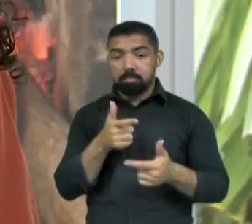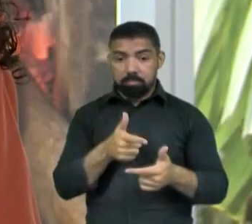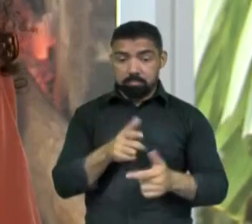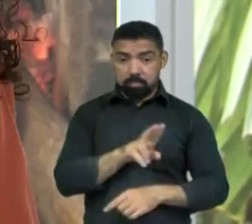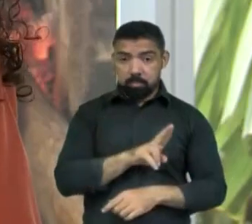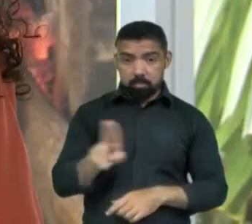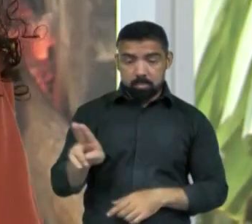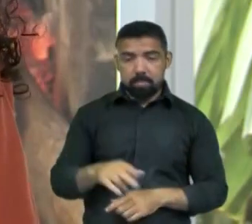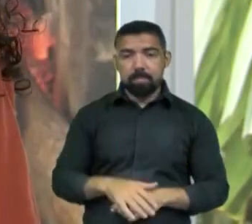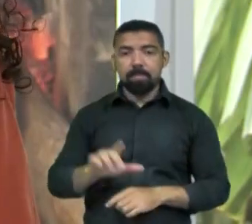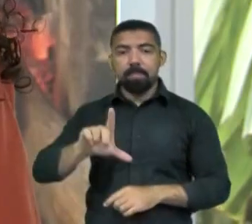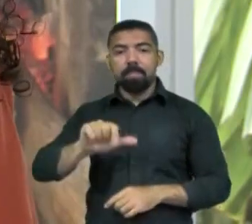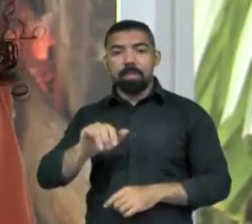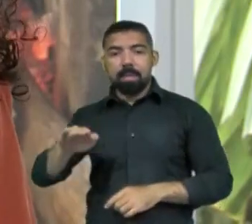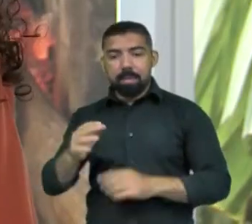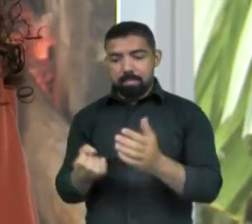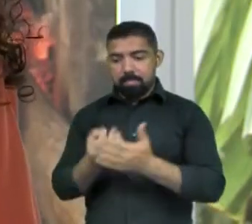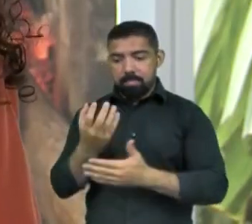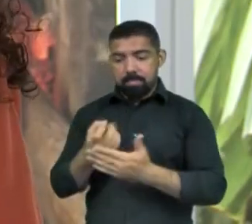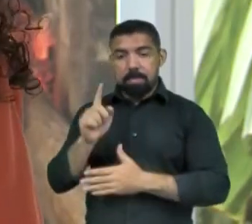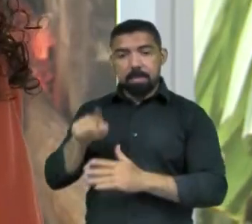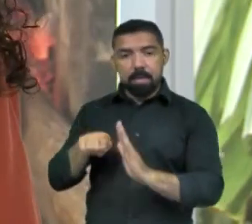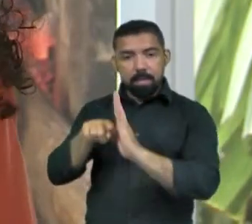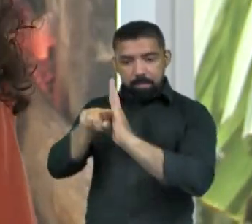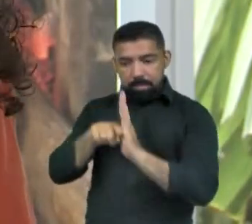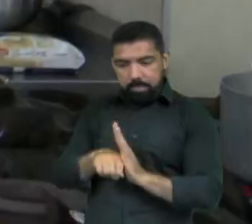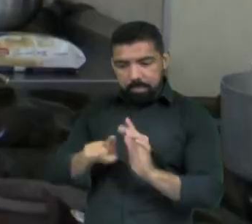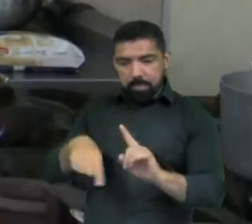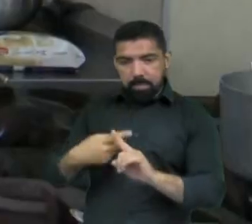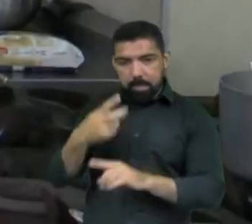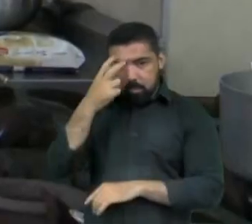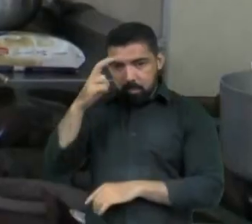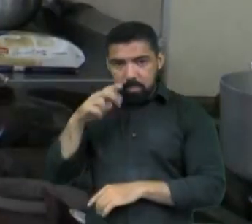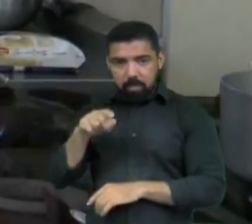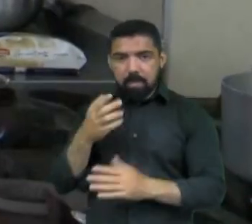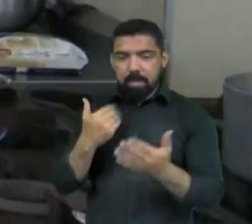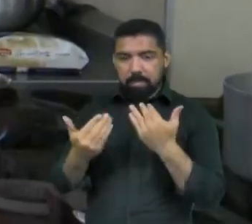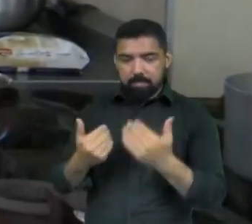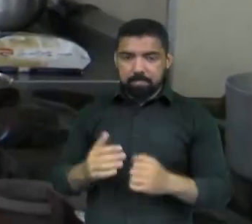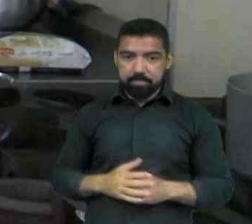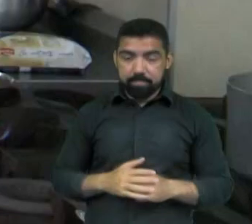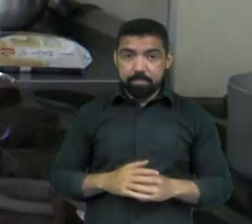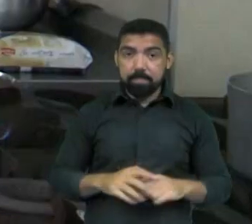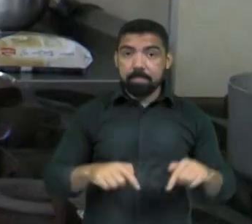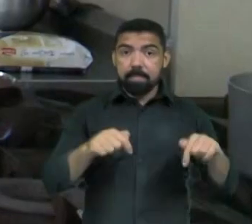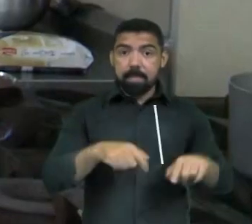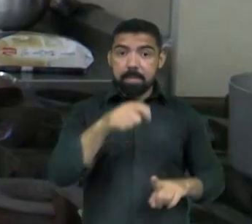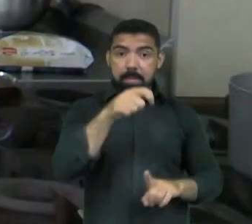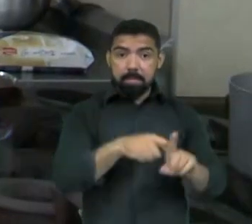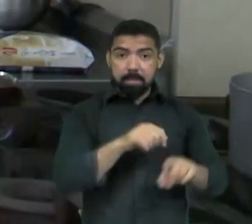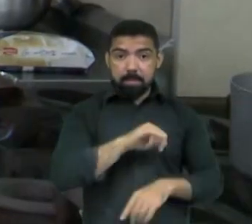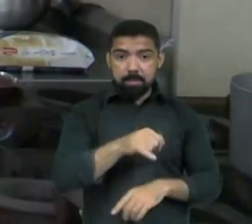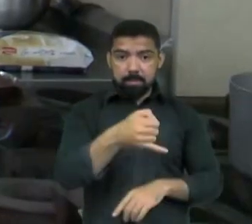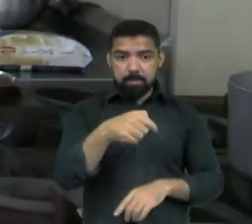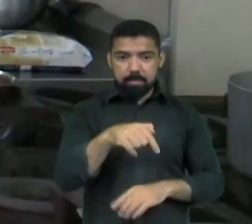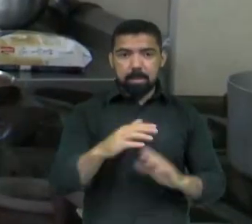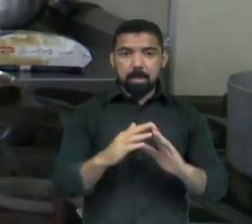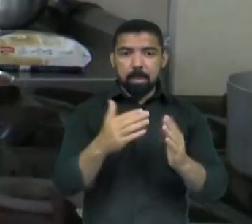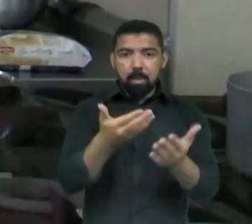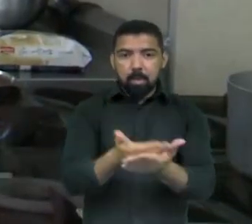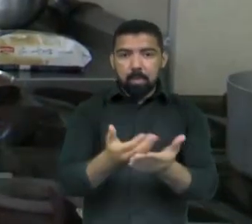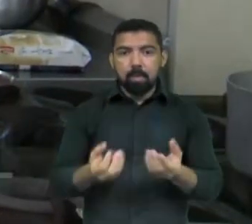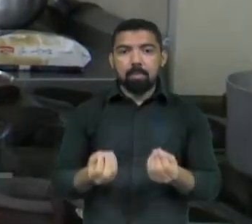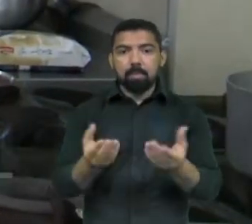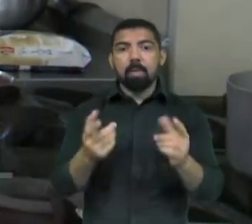Criação, que trabalha essencialmente pesquisa em cultura alimentar. Neste mês de janeiro, a Escola de Gastronomia está oferecendo